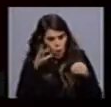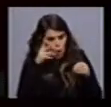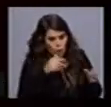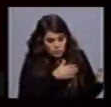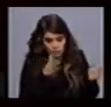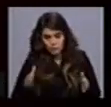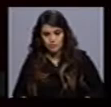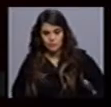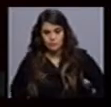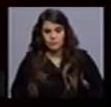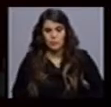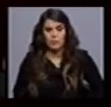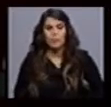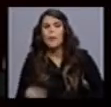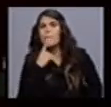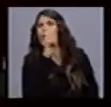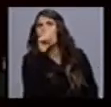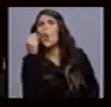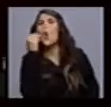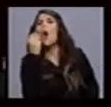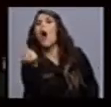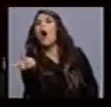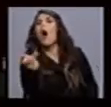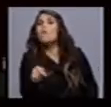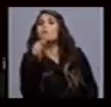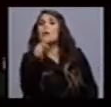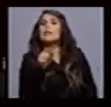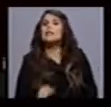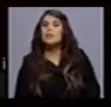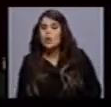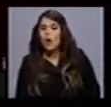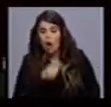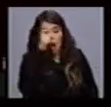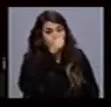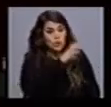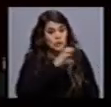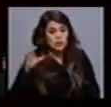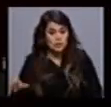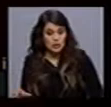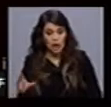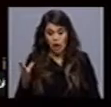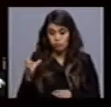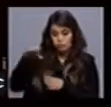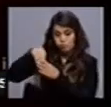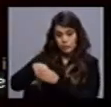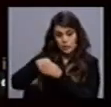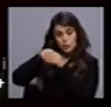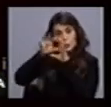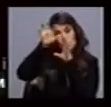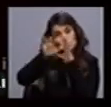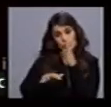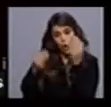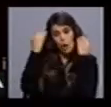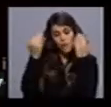depois, como é que apareceu aquela bolha? Aí é que vem a interpretação. Os cientistas colocaram estes dados num computador, fizeram